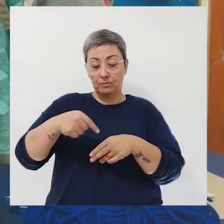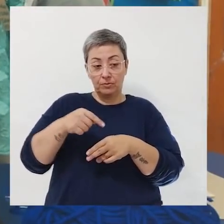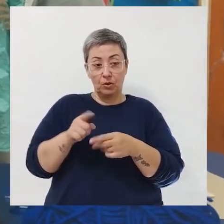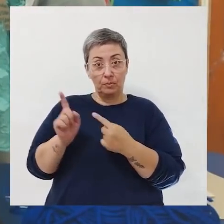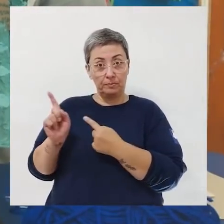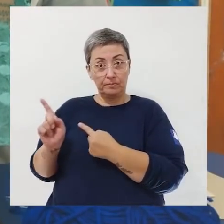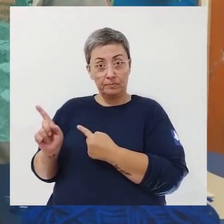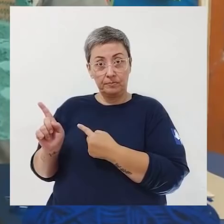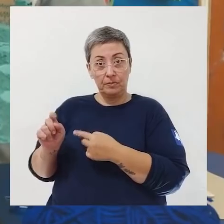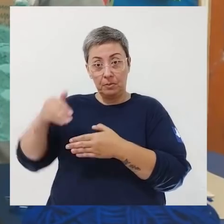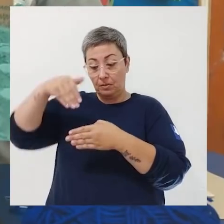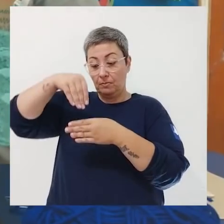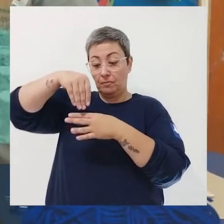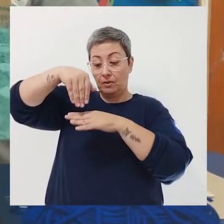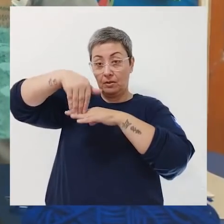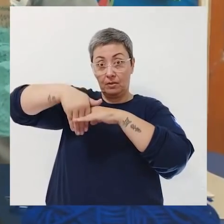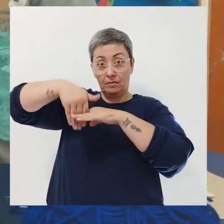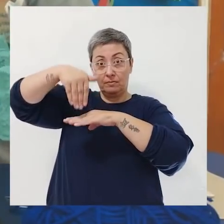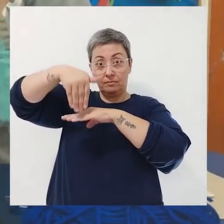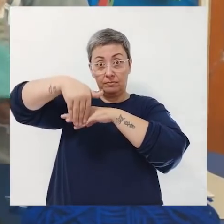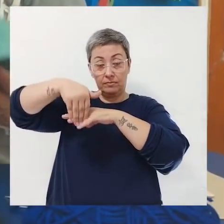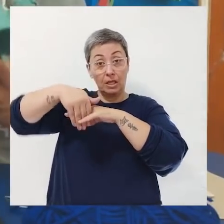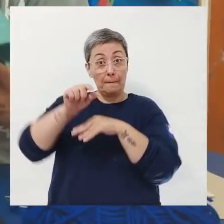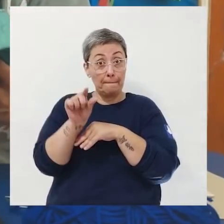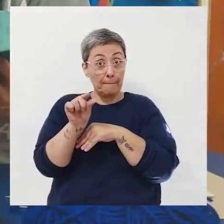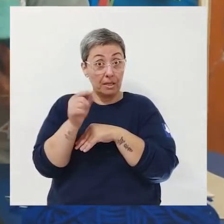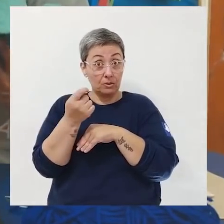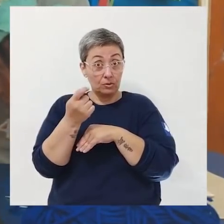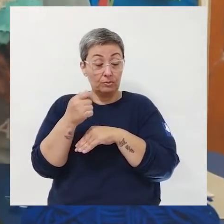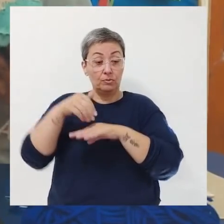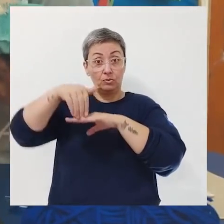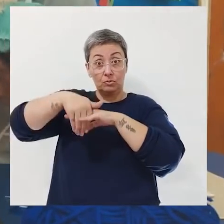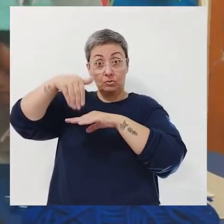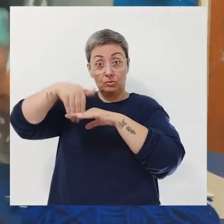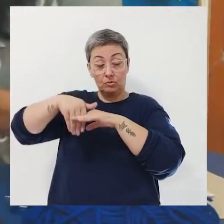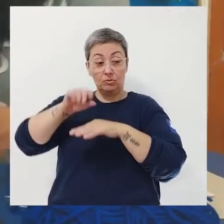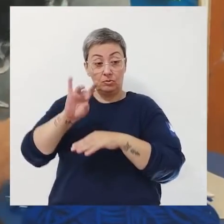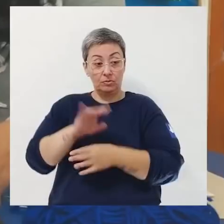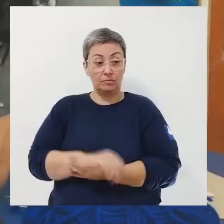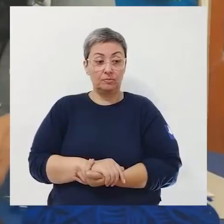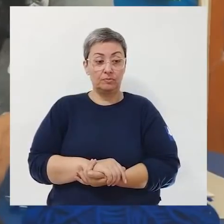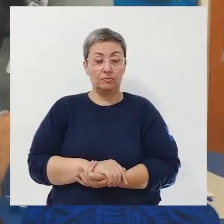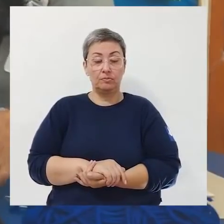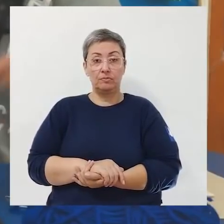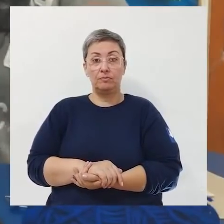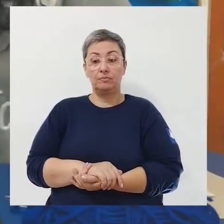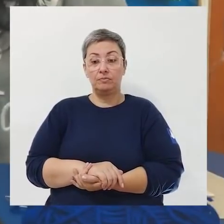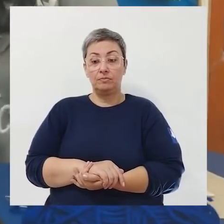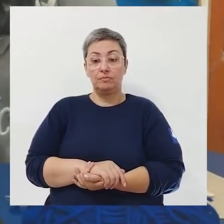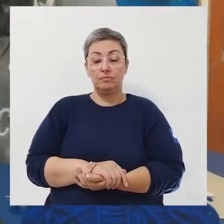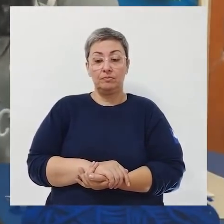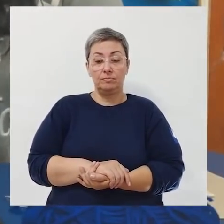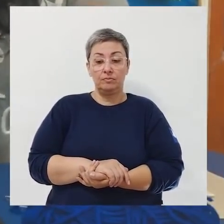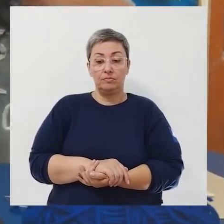aqui. Para encaixar o peixinho. Os cortes são pequenos, só onde fecha os peixinhos. Vou fazer um para vocês verem.